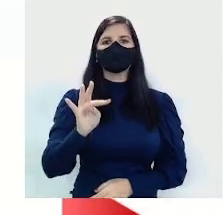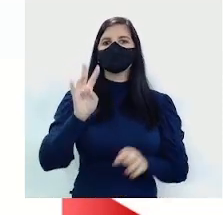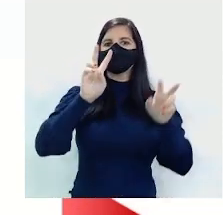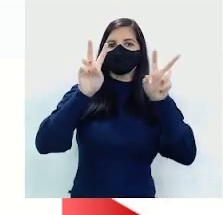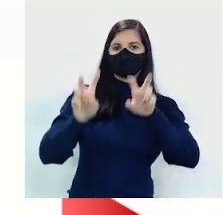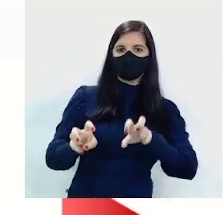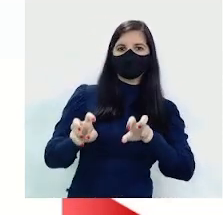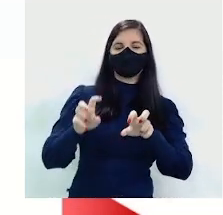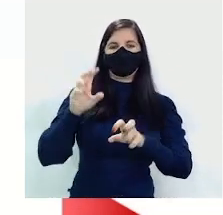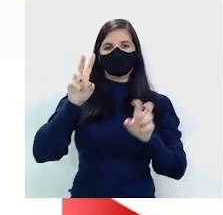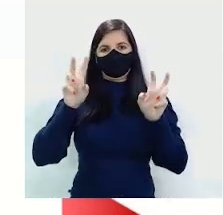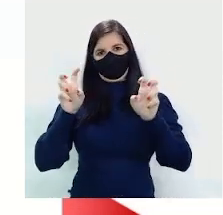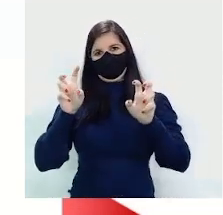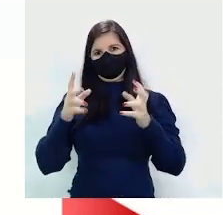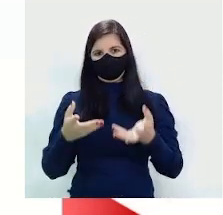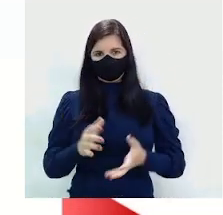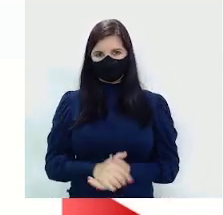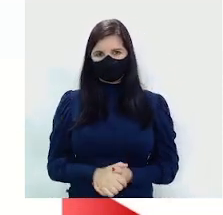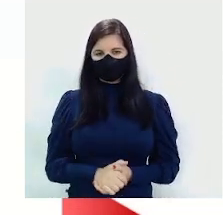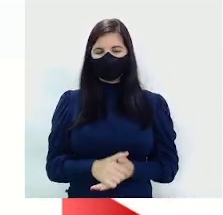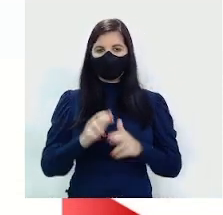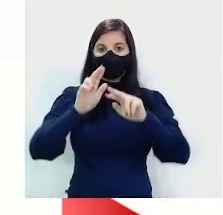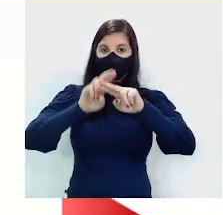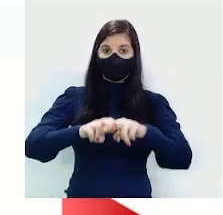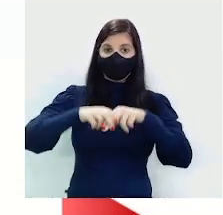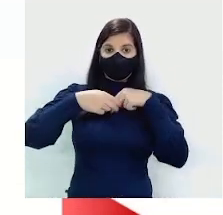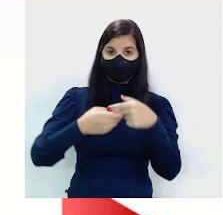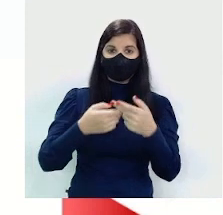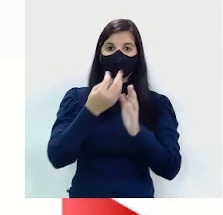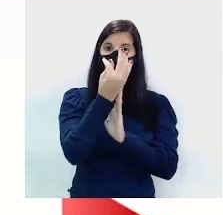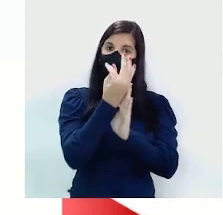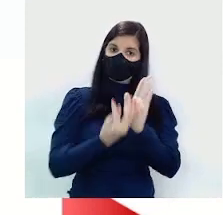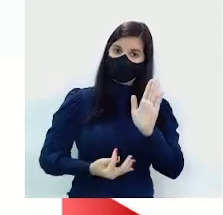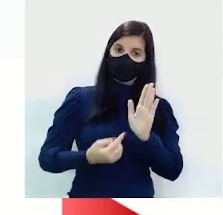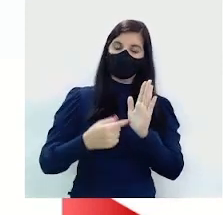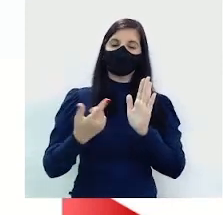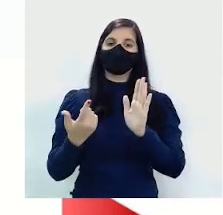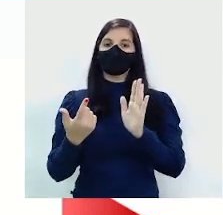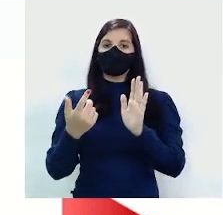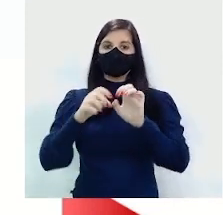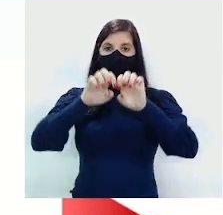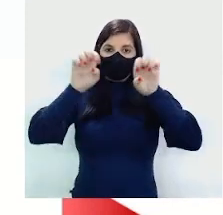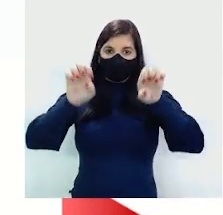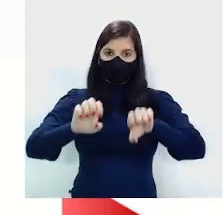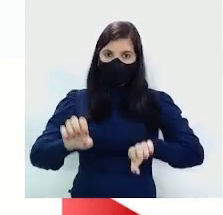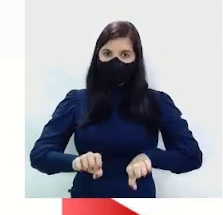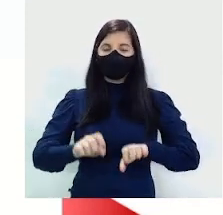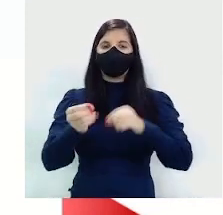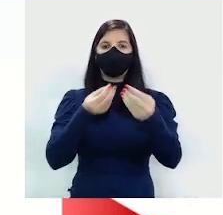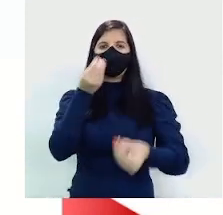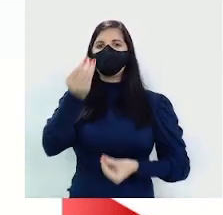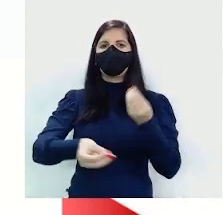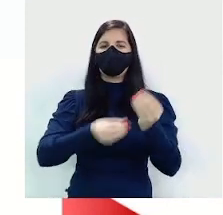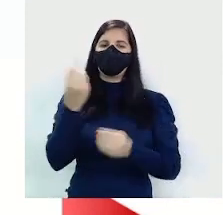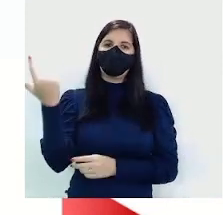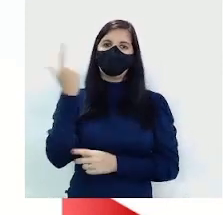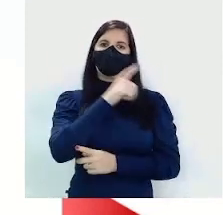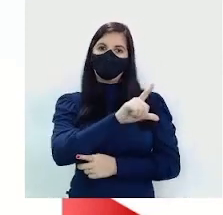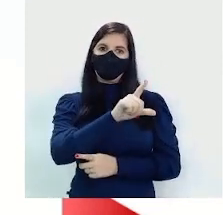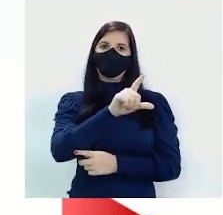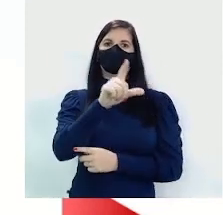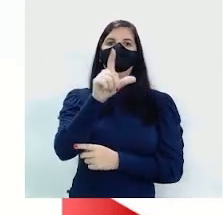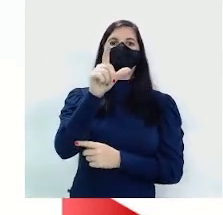sabe sobre o assunto. Sendo assim, esses textos se estruturam de modo a garantir